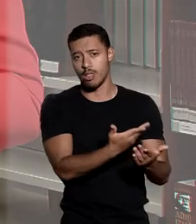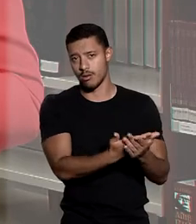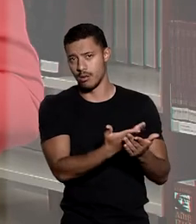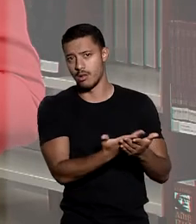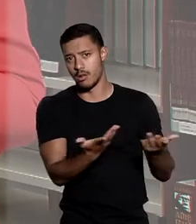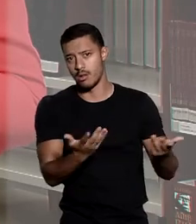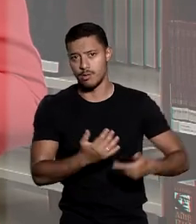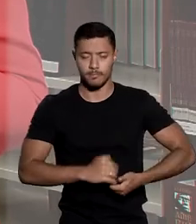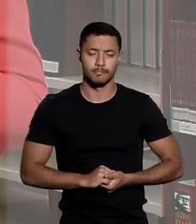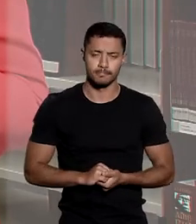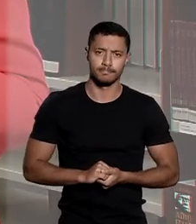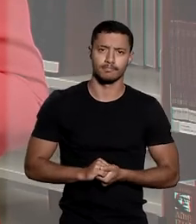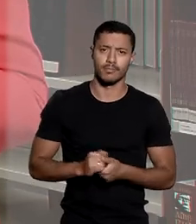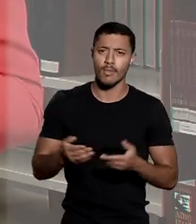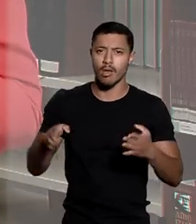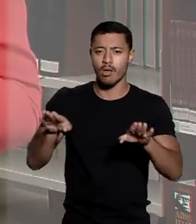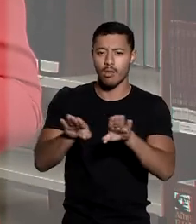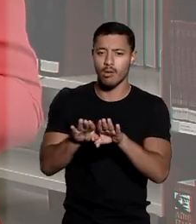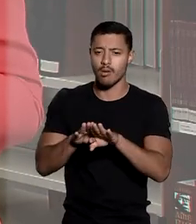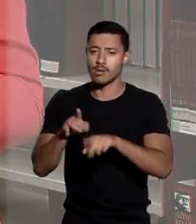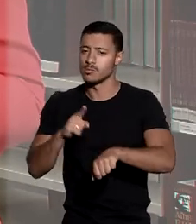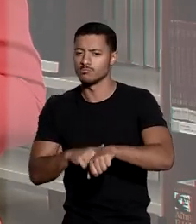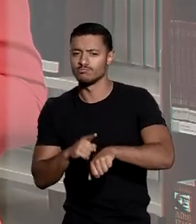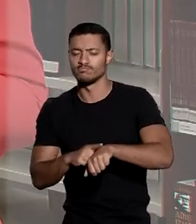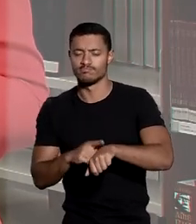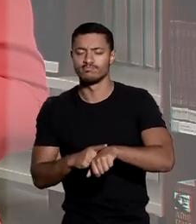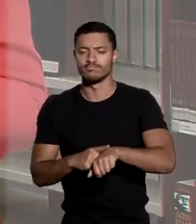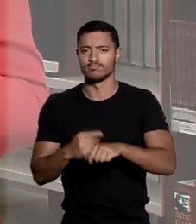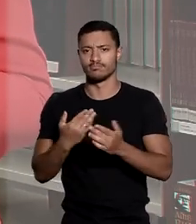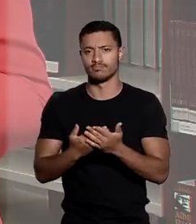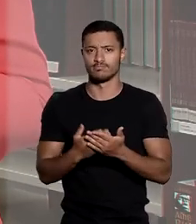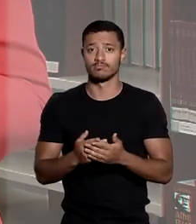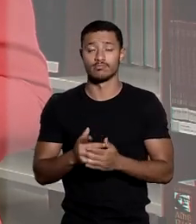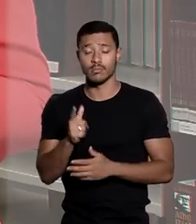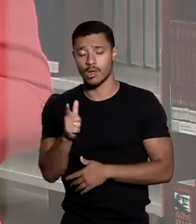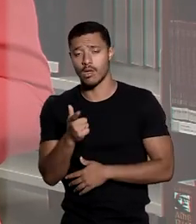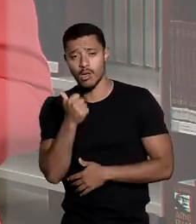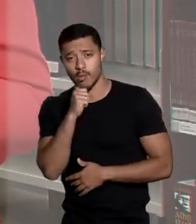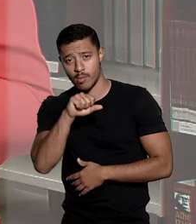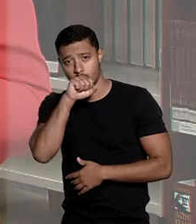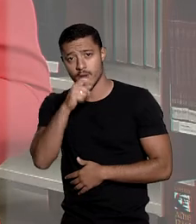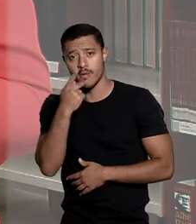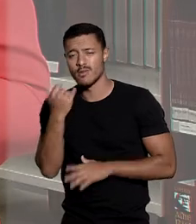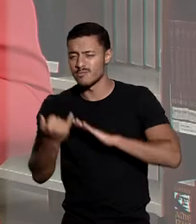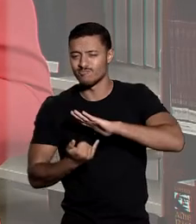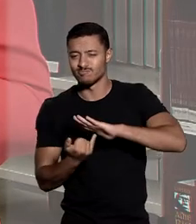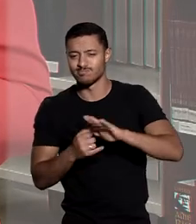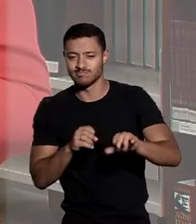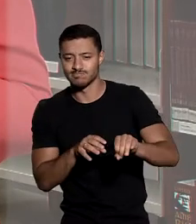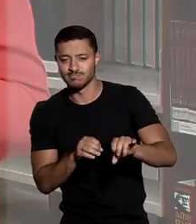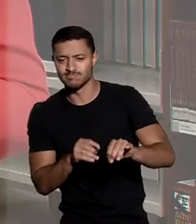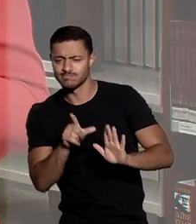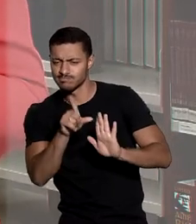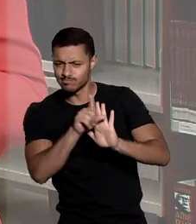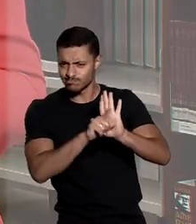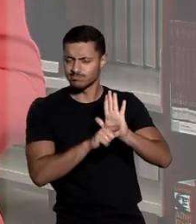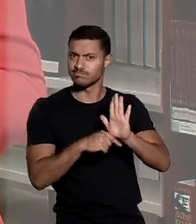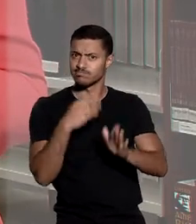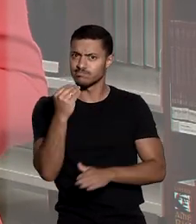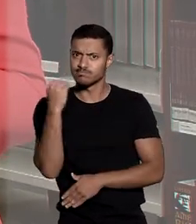com a determinação de fechamento temporário das escolas. Segundo ela, a instituição de ensino reduziu de forma